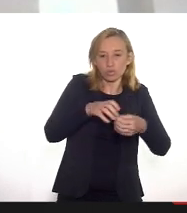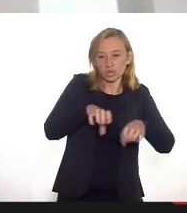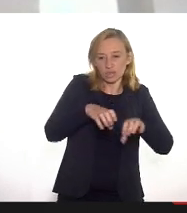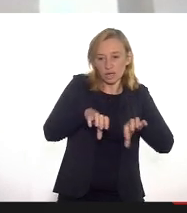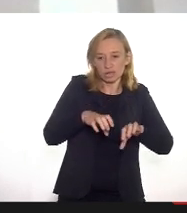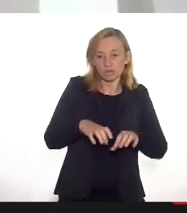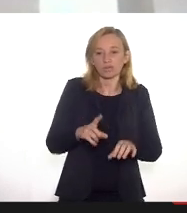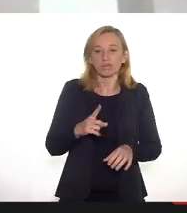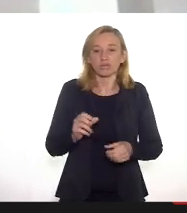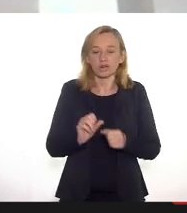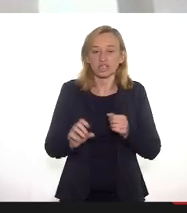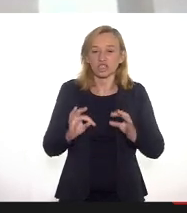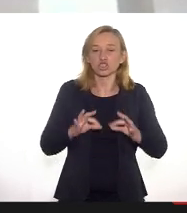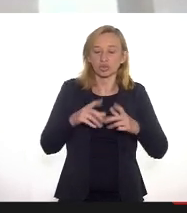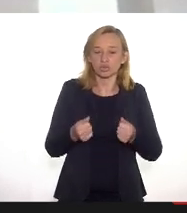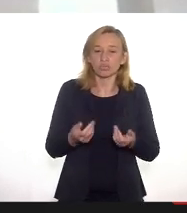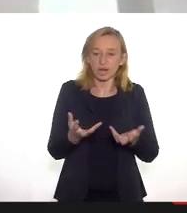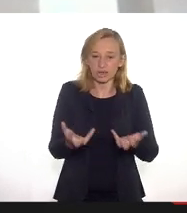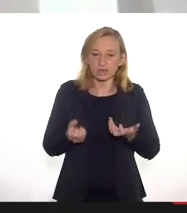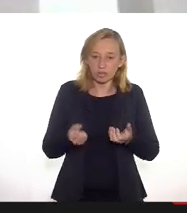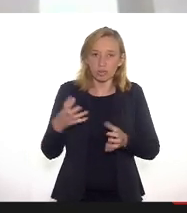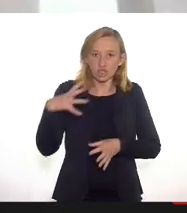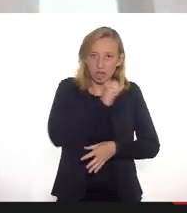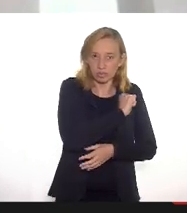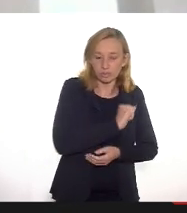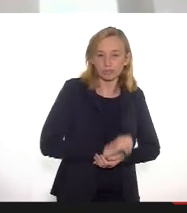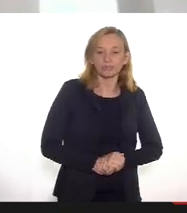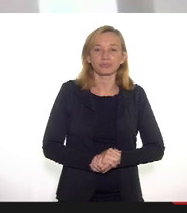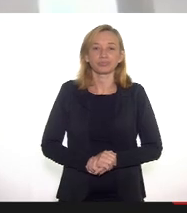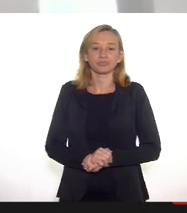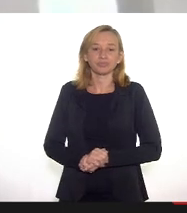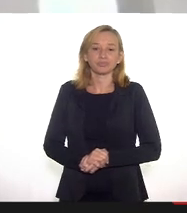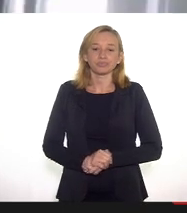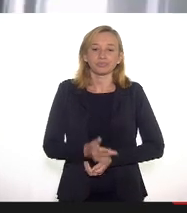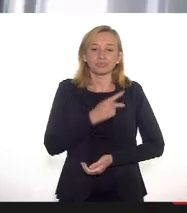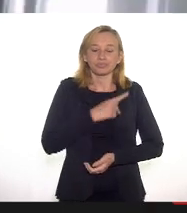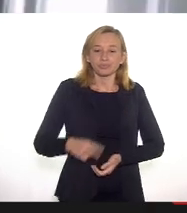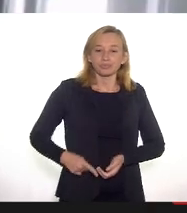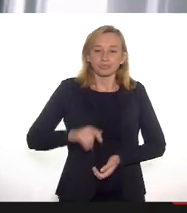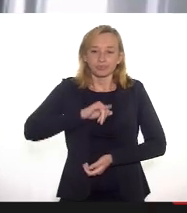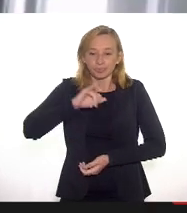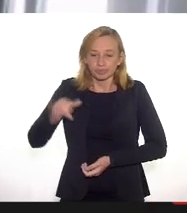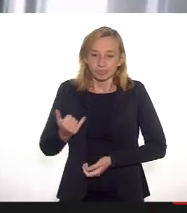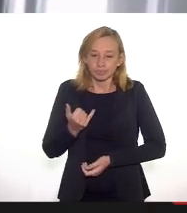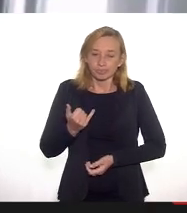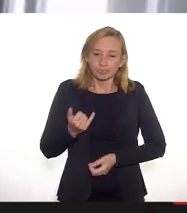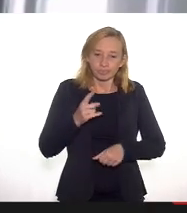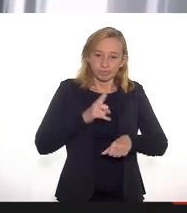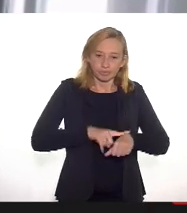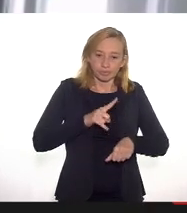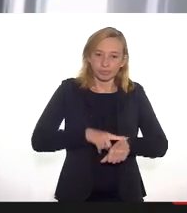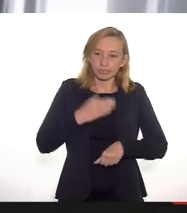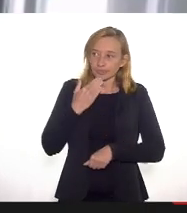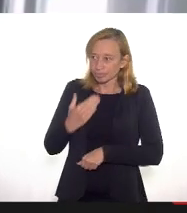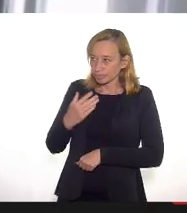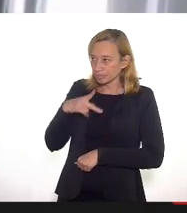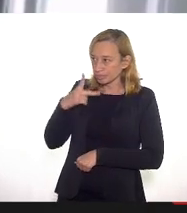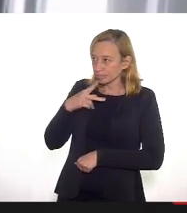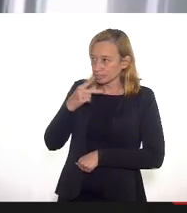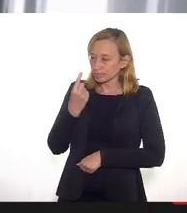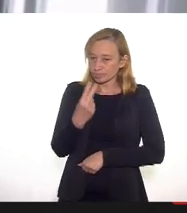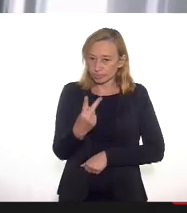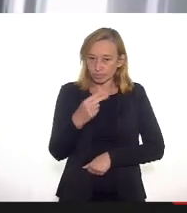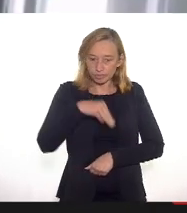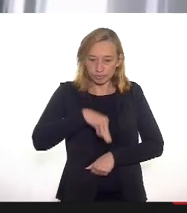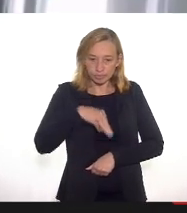possa recebê-los no quadro o mais rápido possível. Presidente, aproveitando a ocasião que o senhor pediu a palavra, em 2 minutos, que